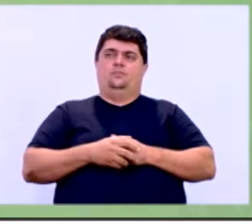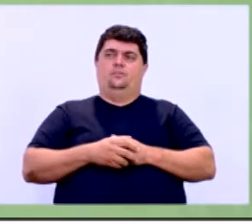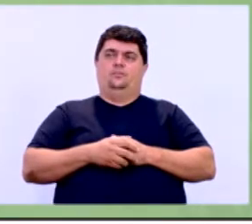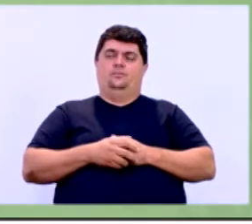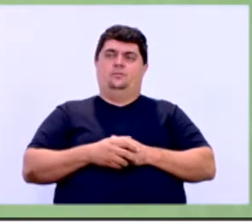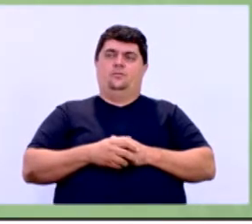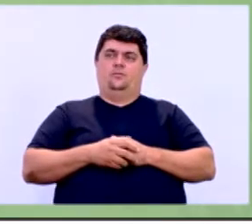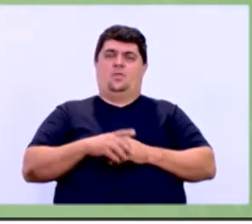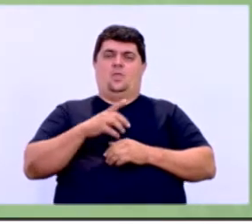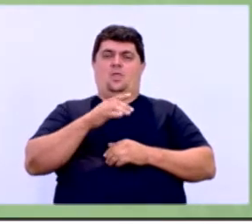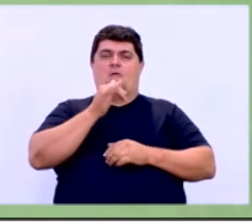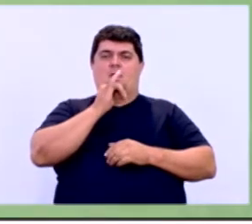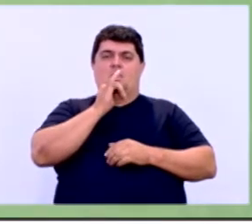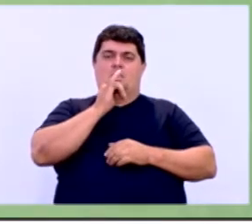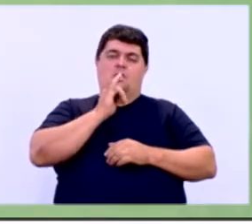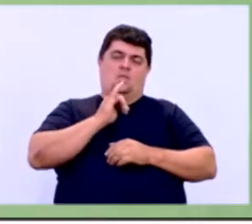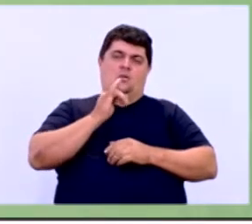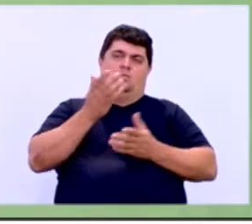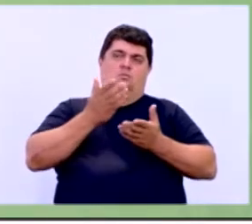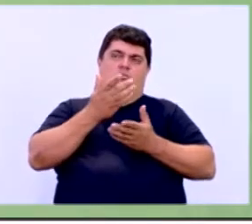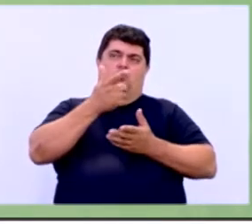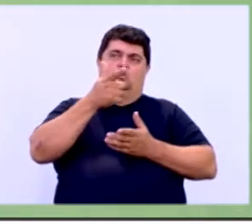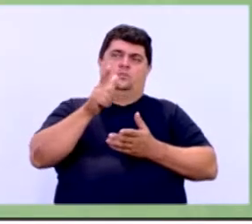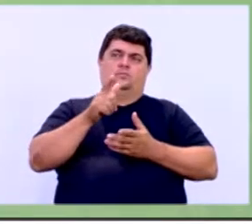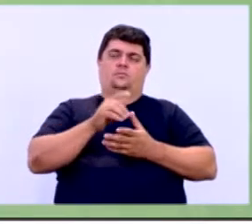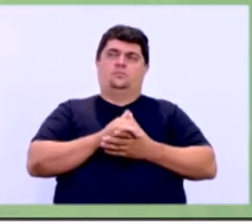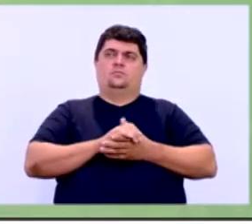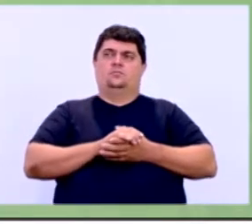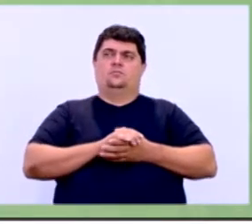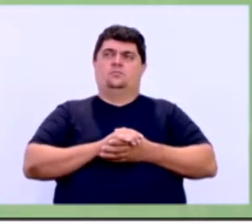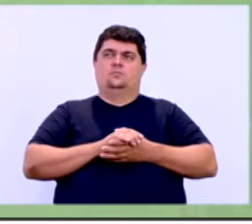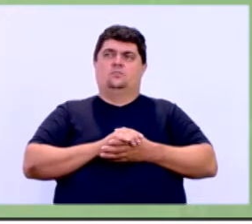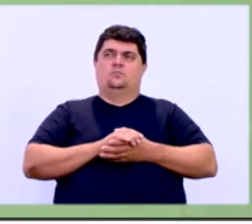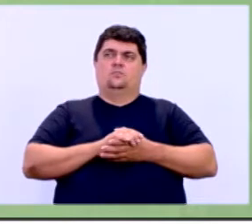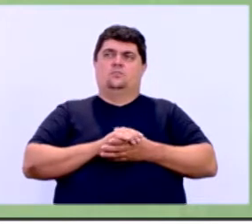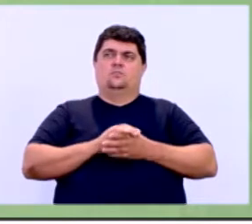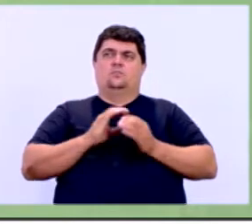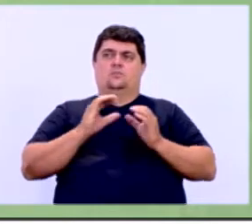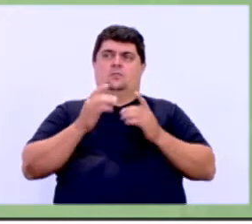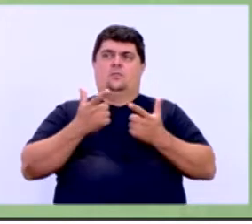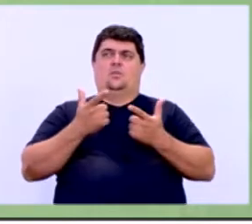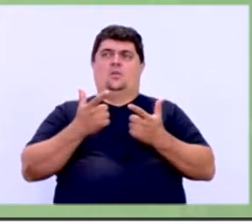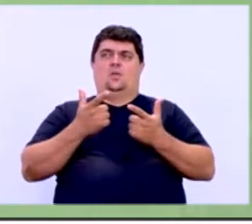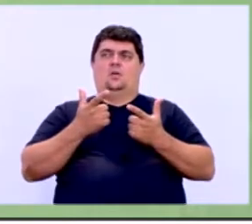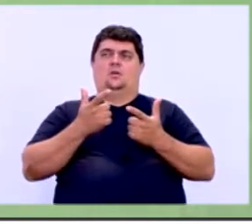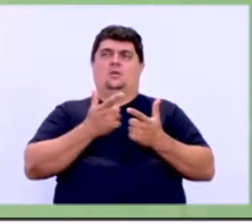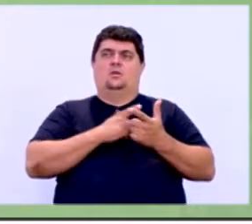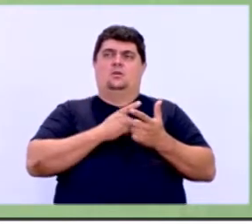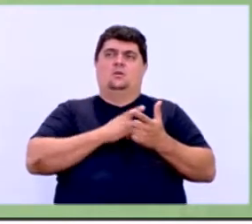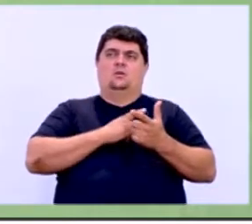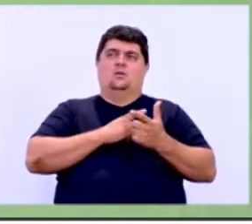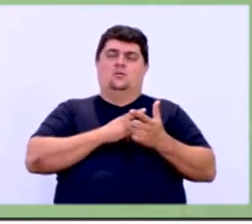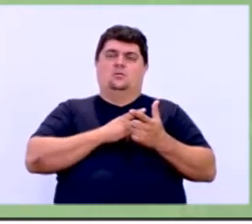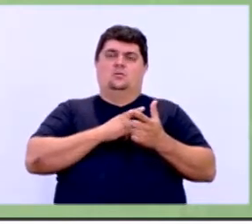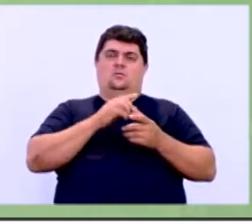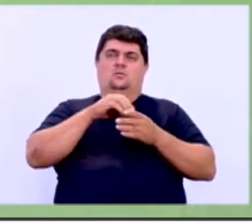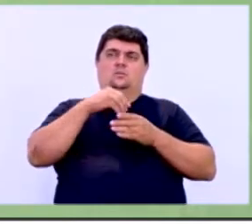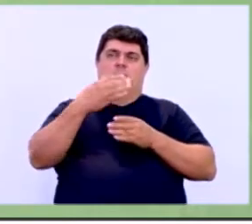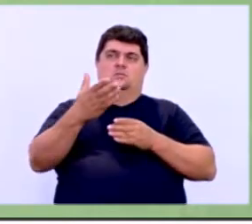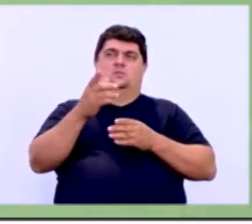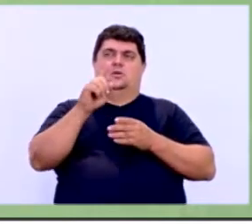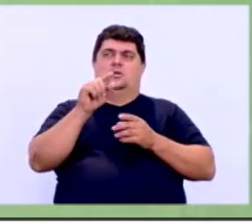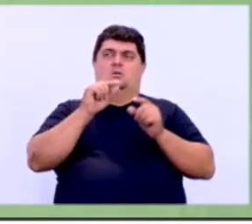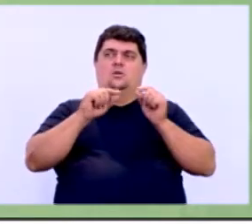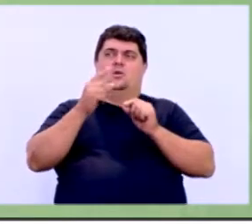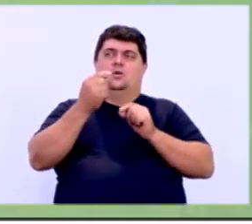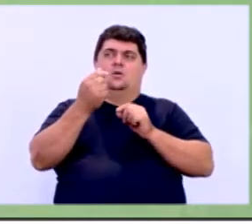aqui exemplos, né? Então, é óbvio, né, que uma das fontes externas de financiamento